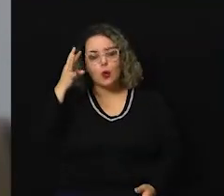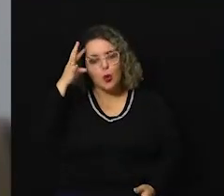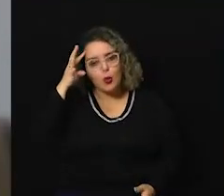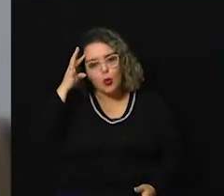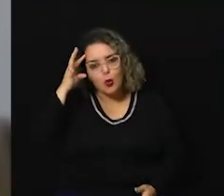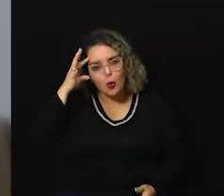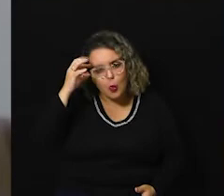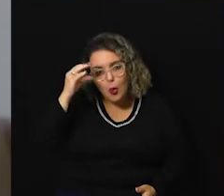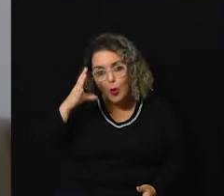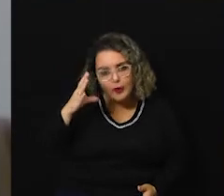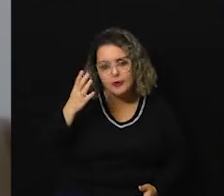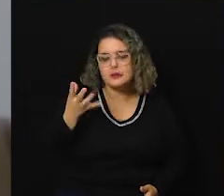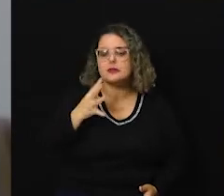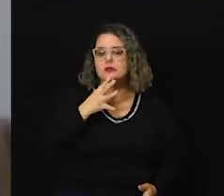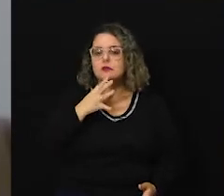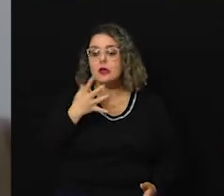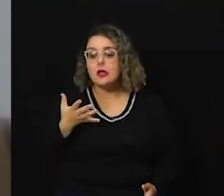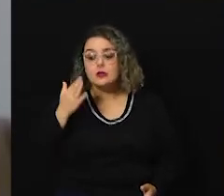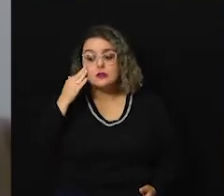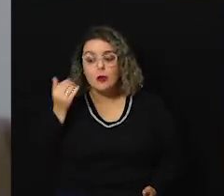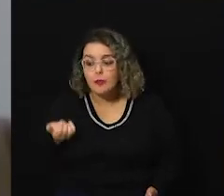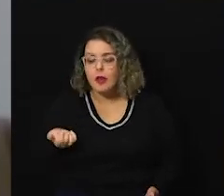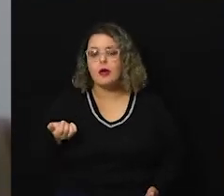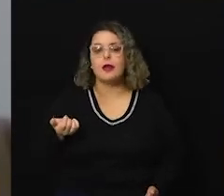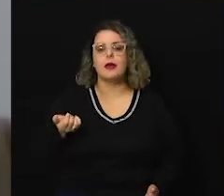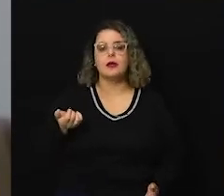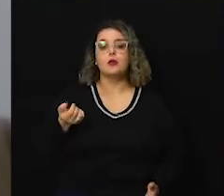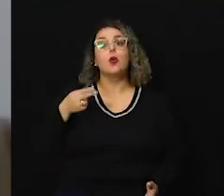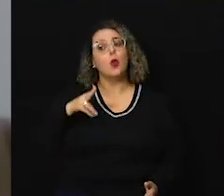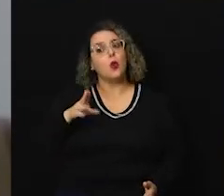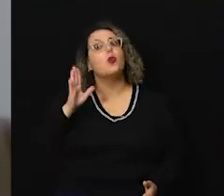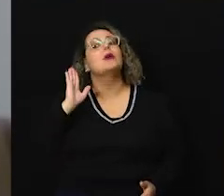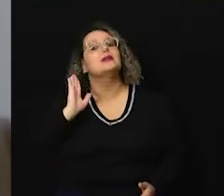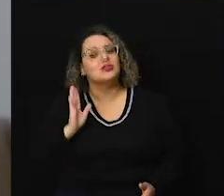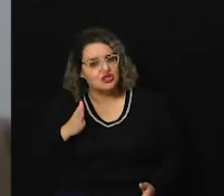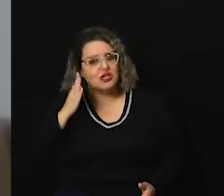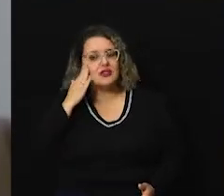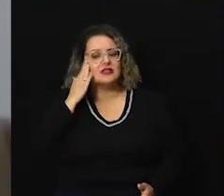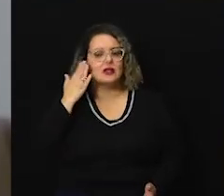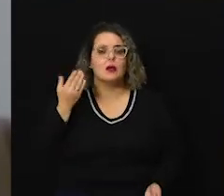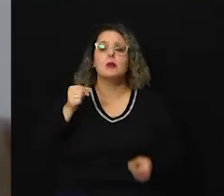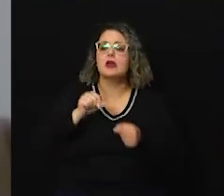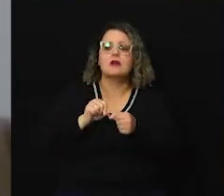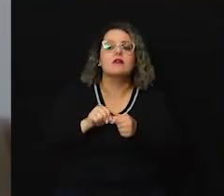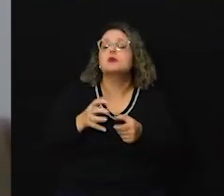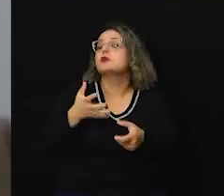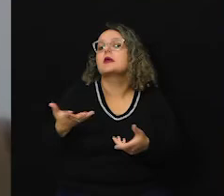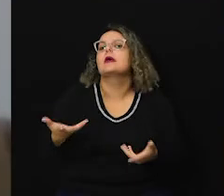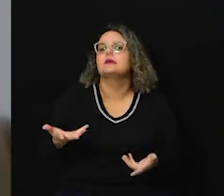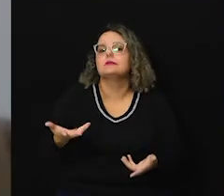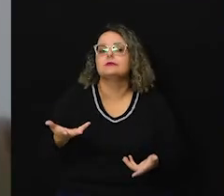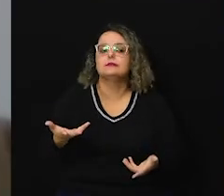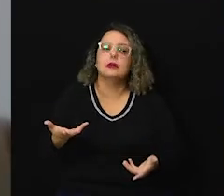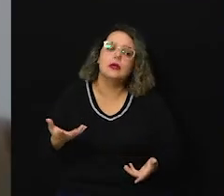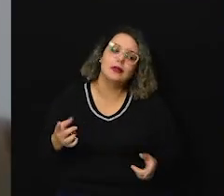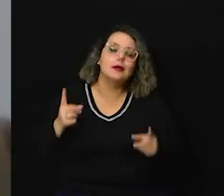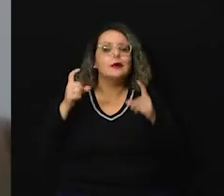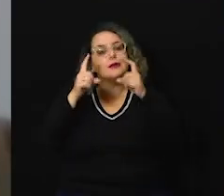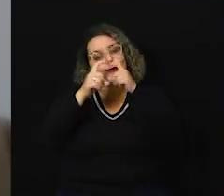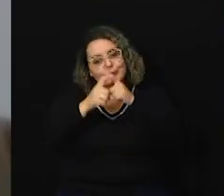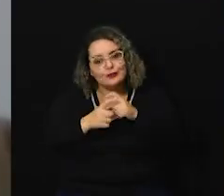o que que eles tem que fazer e mesmo assim eles estão fazendo dessa maneira com os Ah tá é muito difícil de